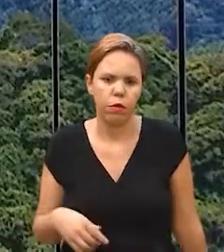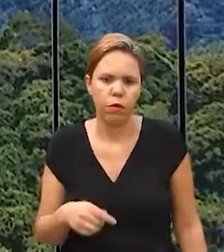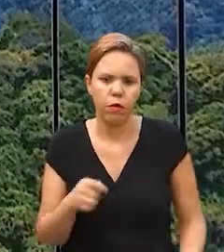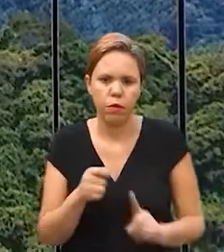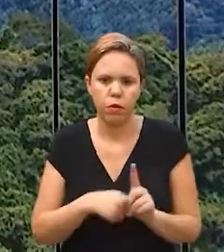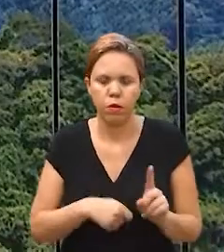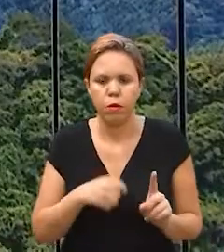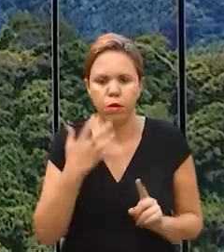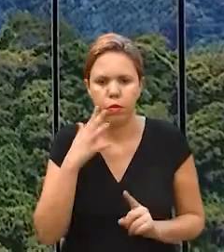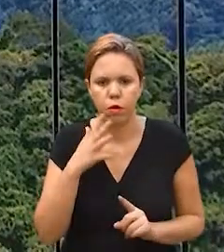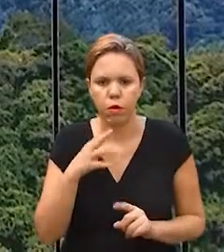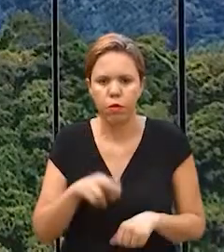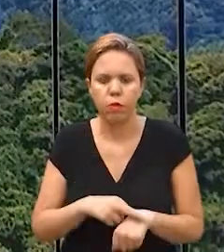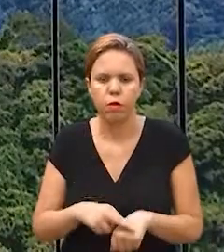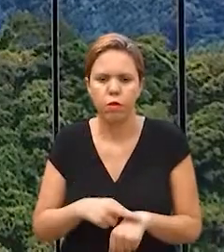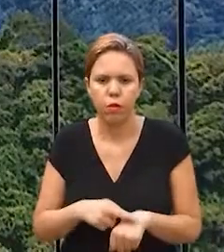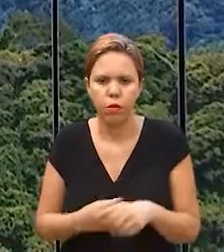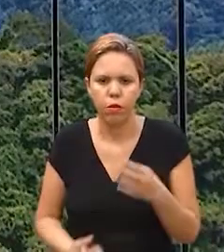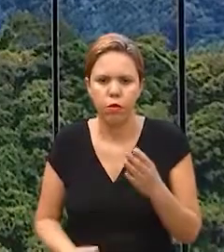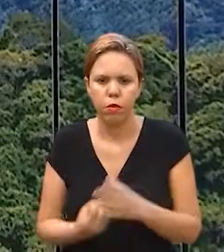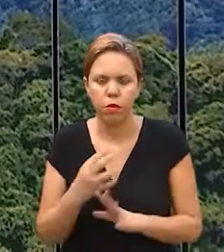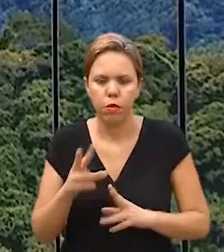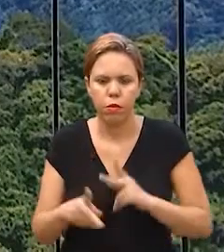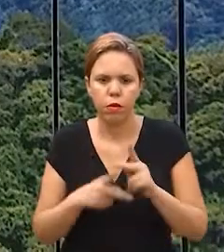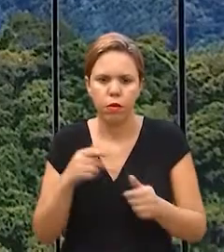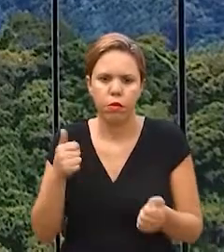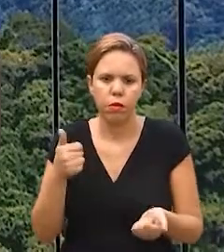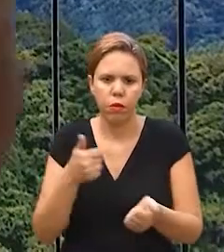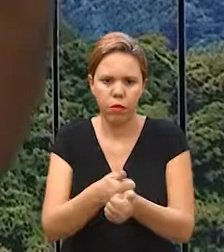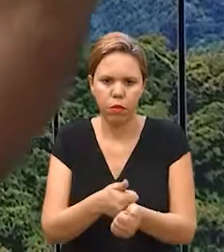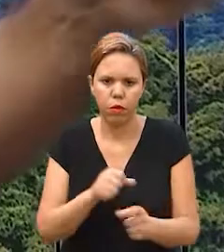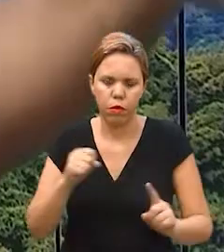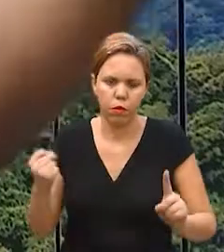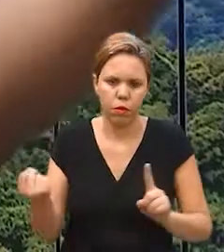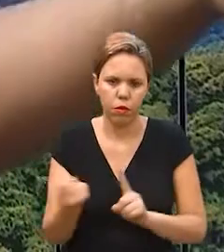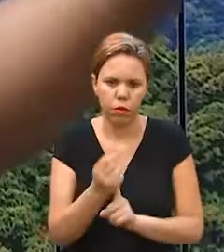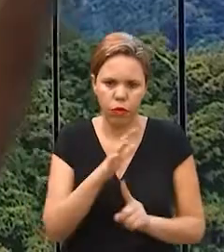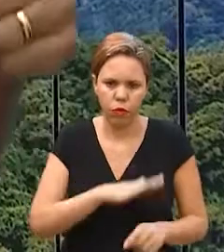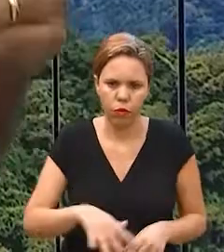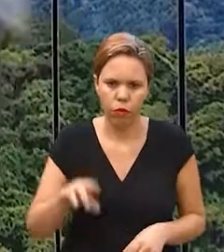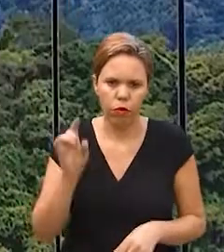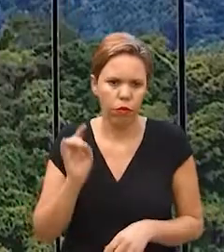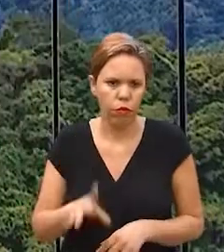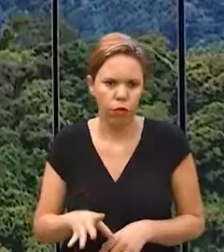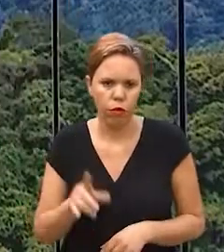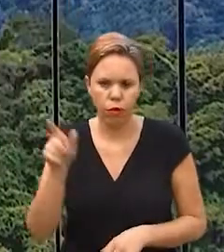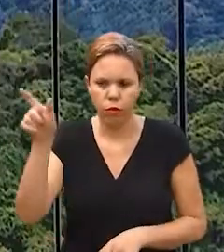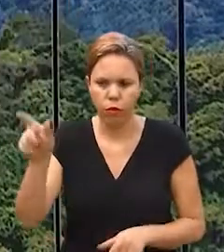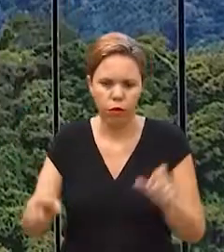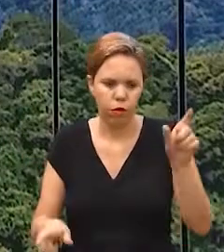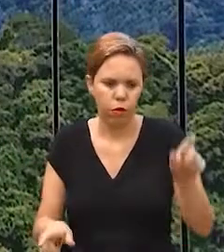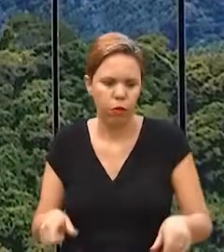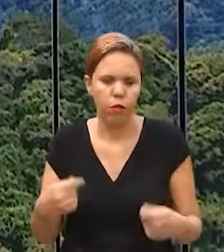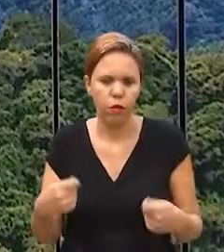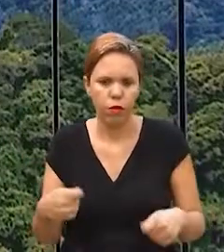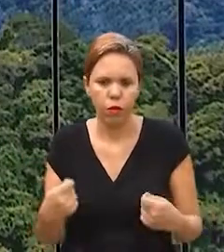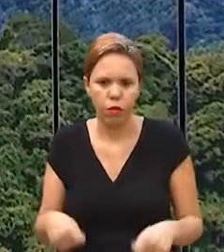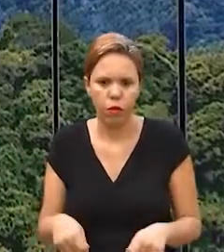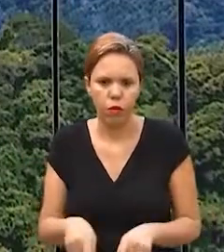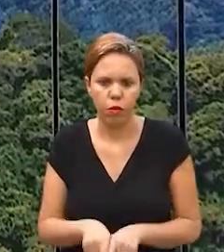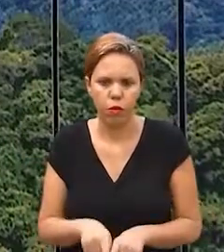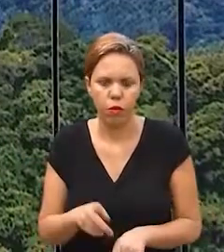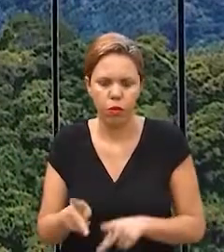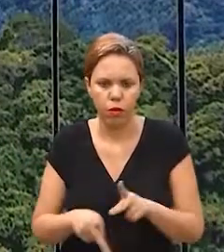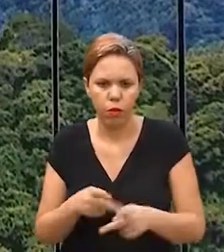para sensibilizar todos os segmentos da sociedade, não somente a pessoa que precisa, ou seja, a pessoa não alfabetizada,